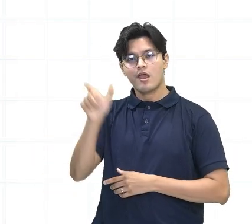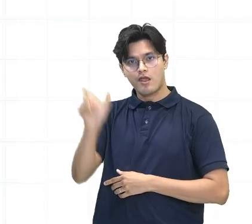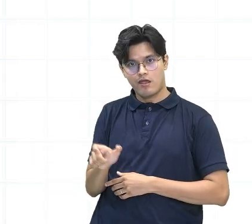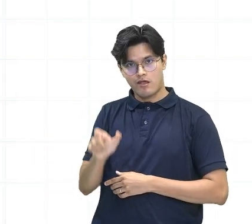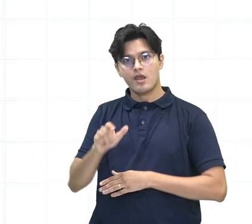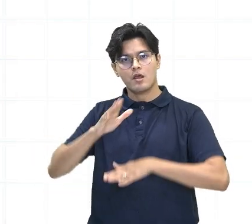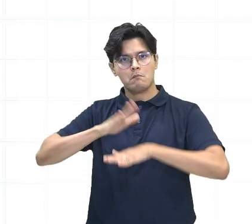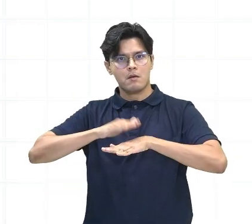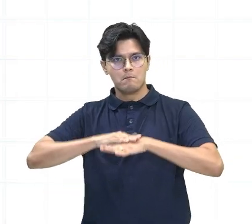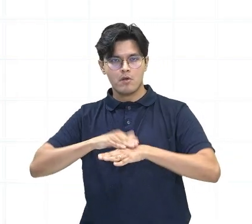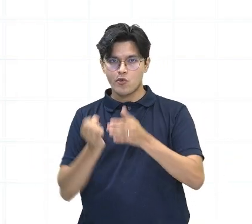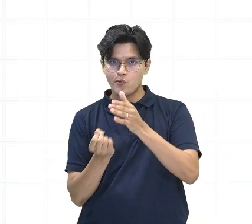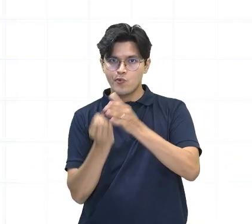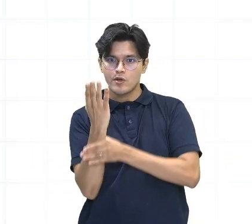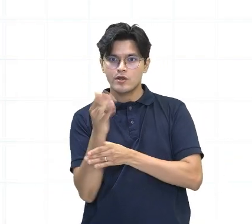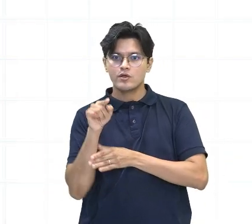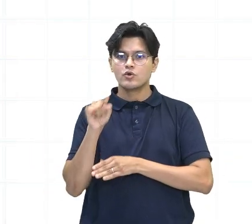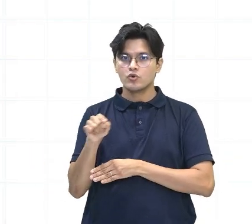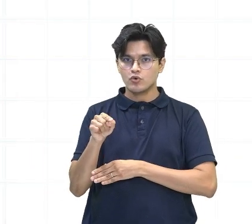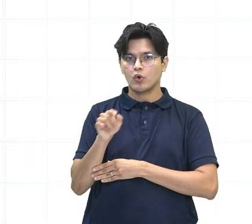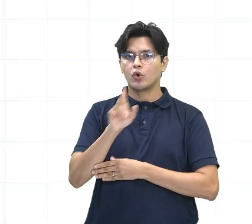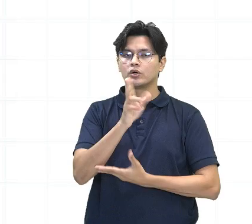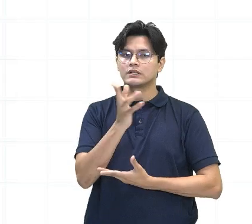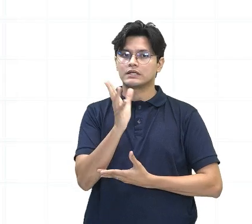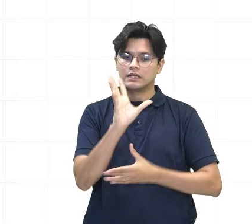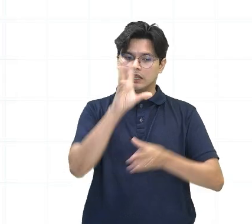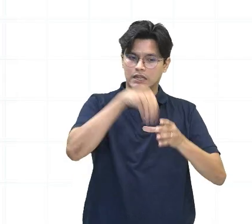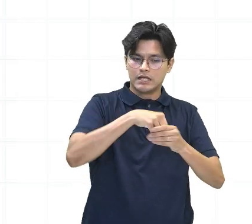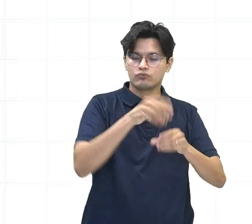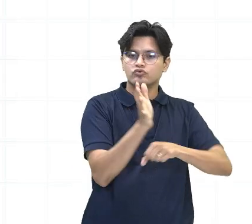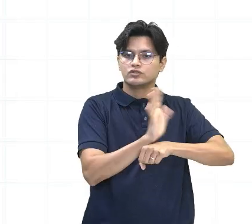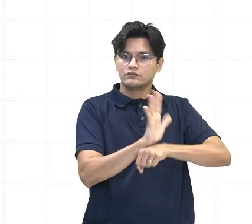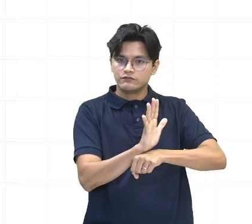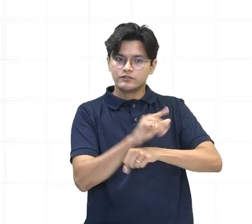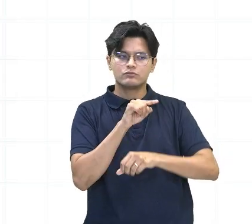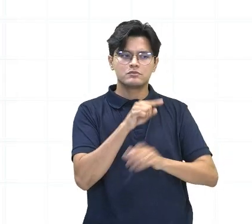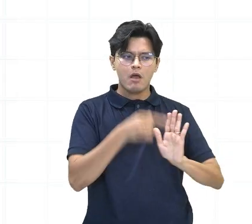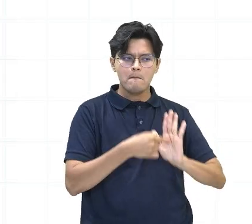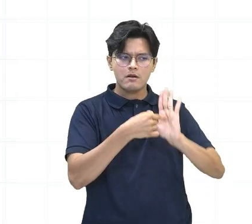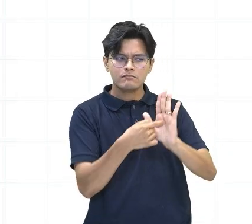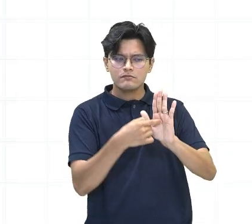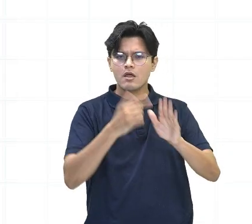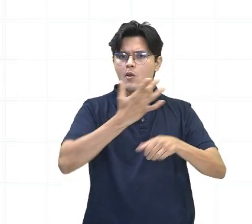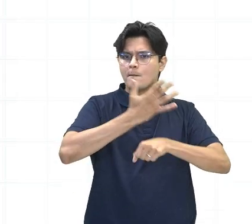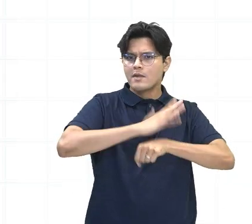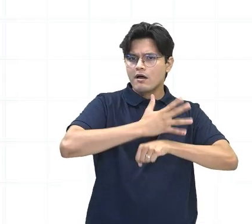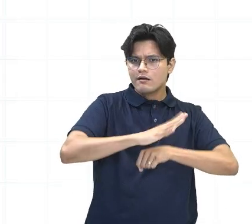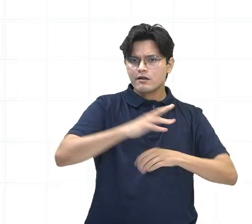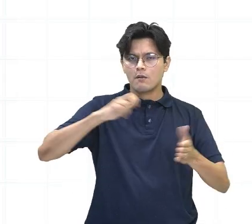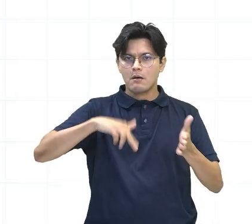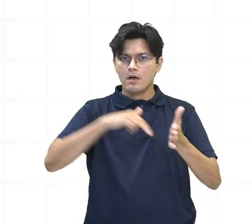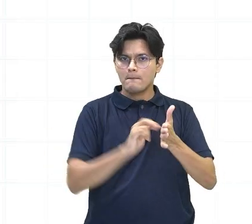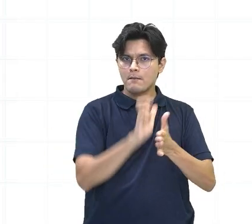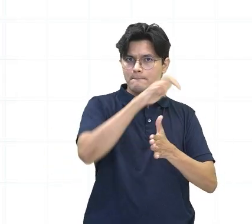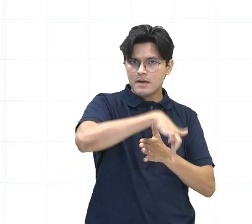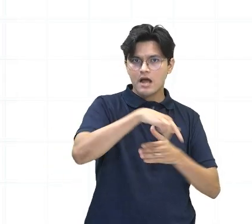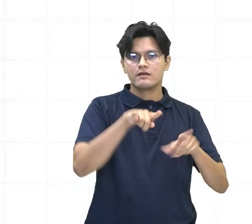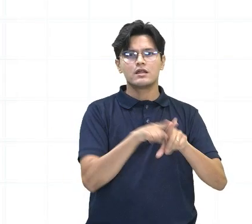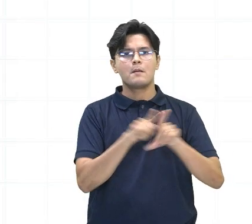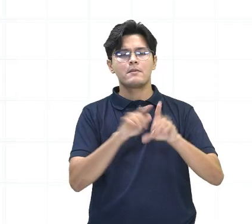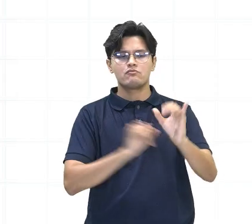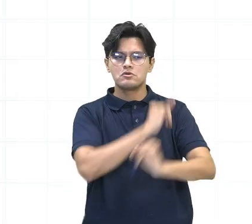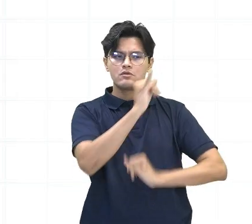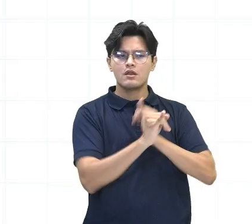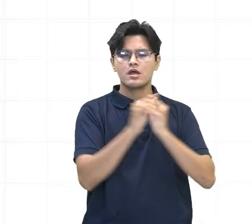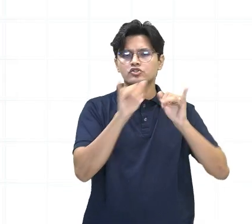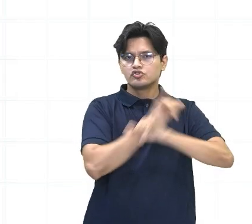filmes utilizando essa técnica, né, de locomoção no meio urbano, e também através de vídeos que foram divulgados ali na